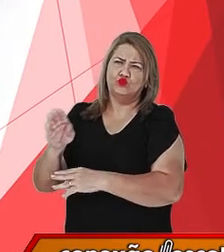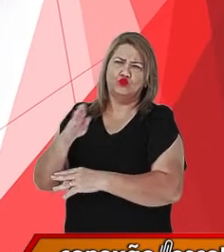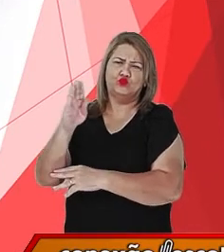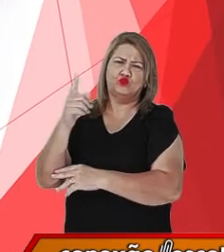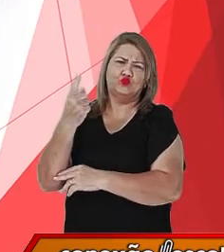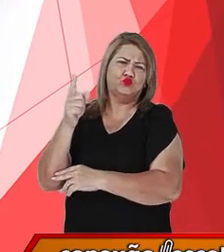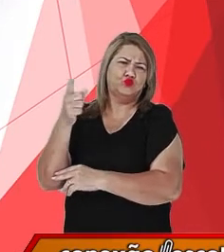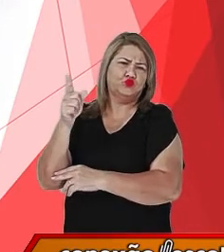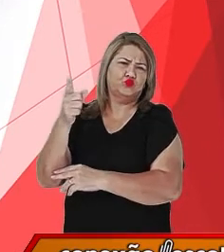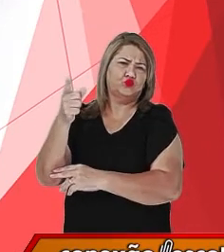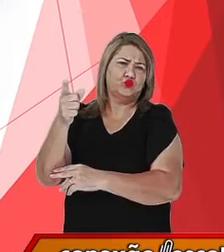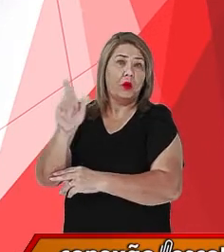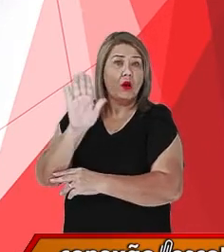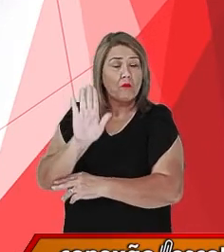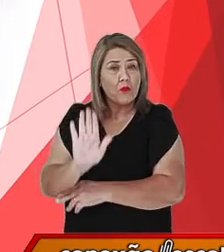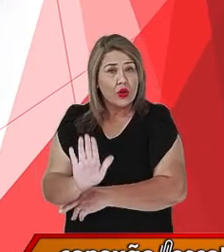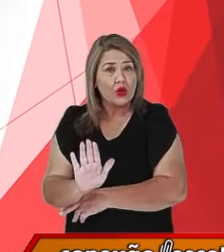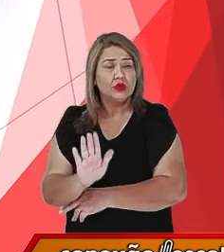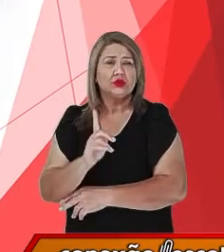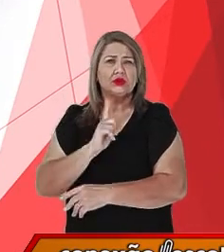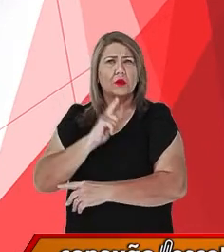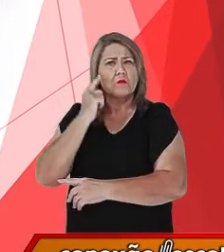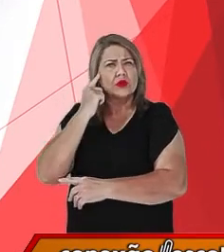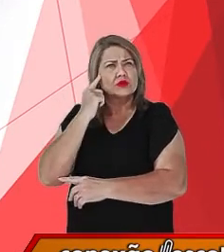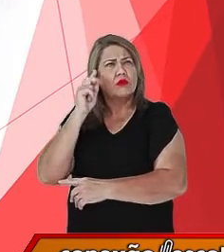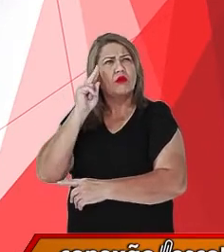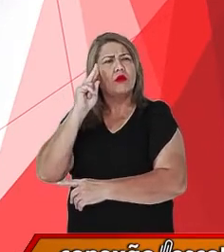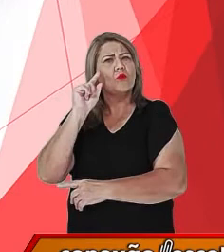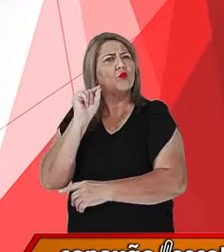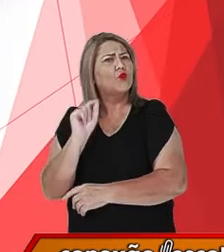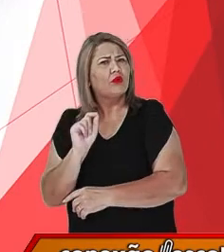longas distâncias. No entanto, nós temos que lembrar que um